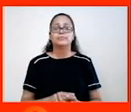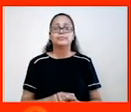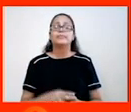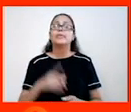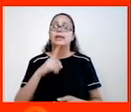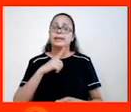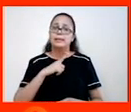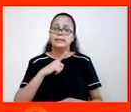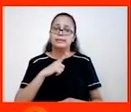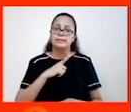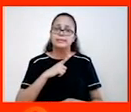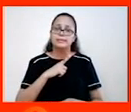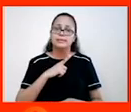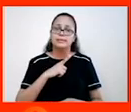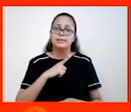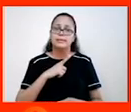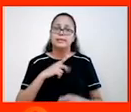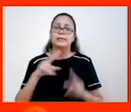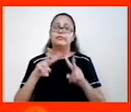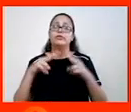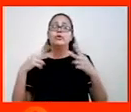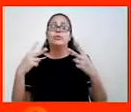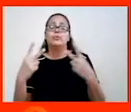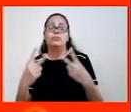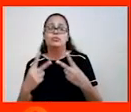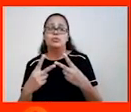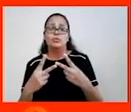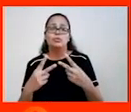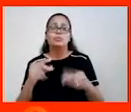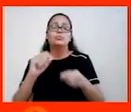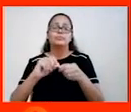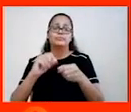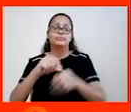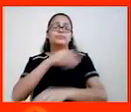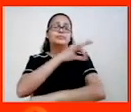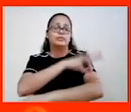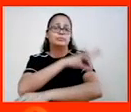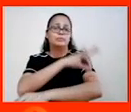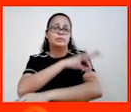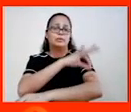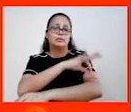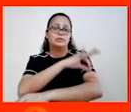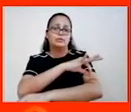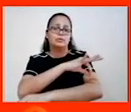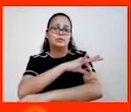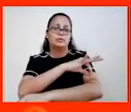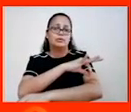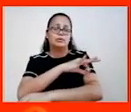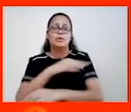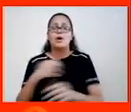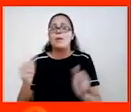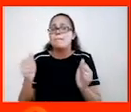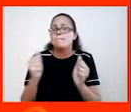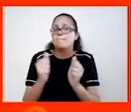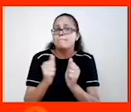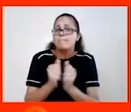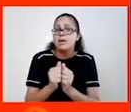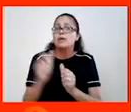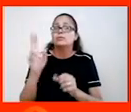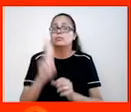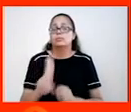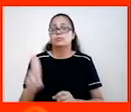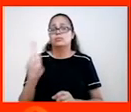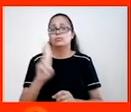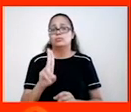como consequência um volume de produção de petróleo no Brasil próximo ao do consumo, Ou